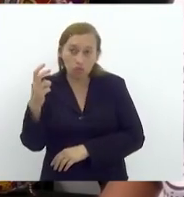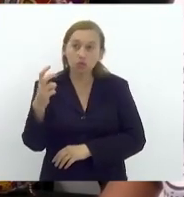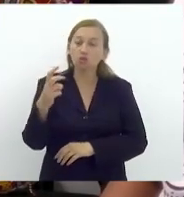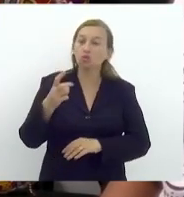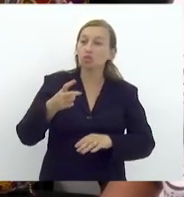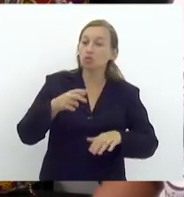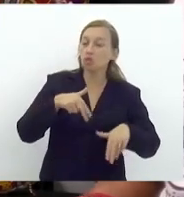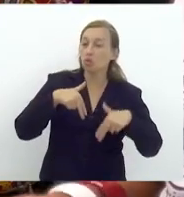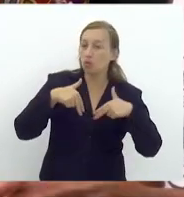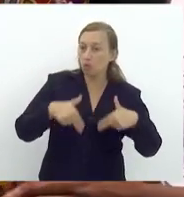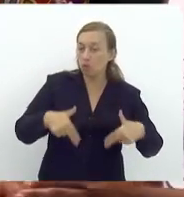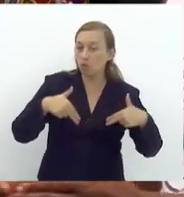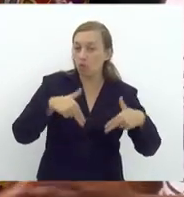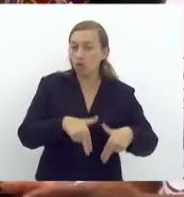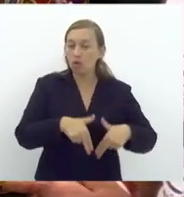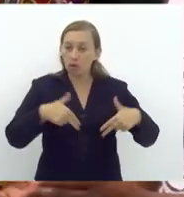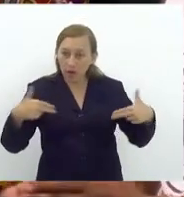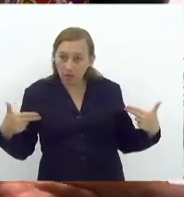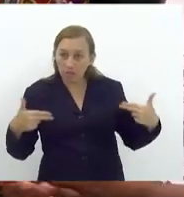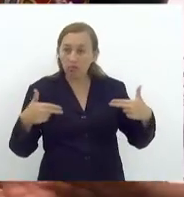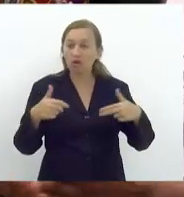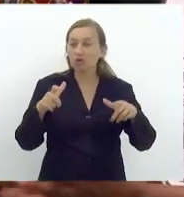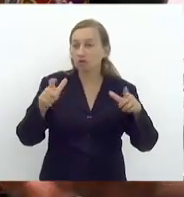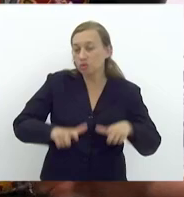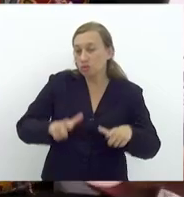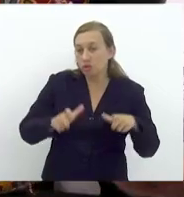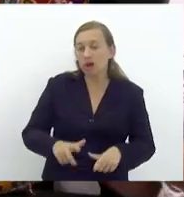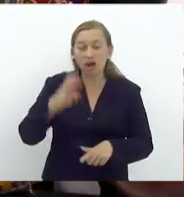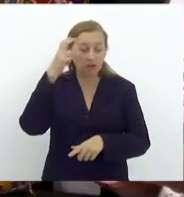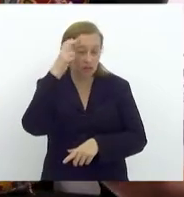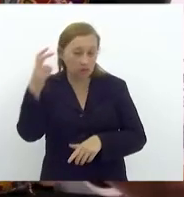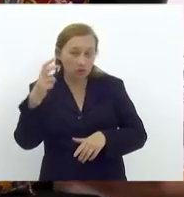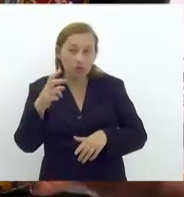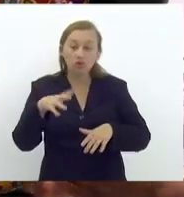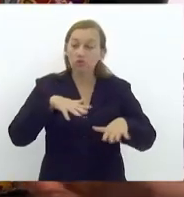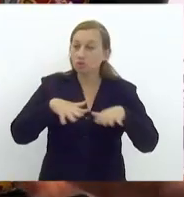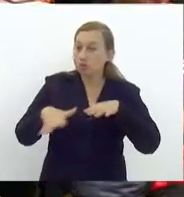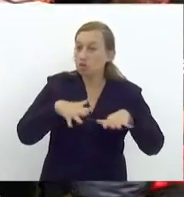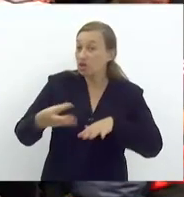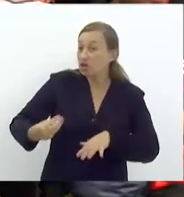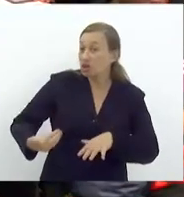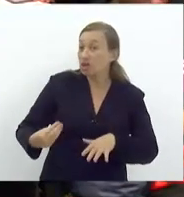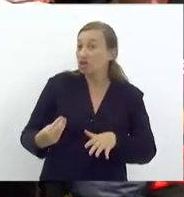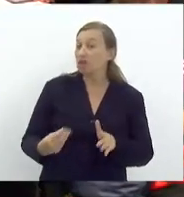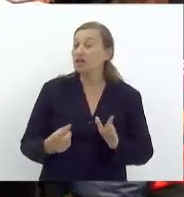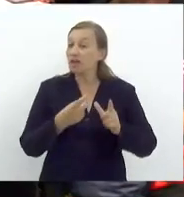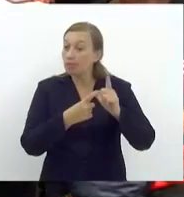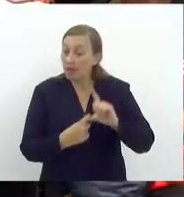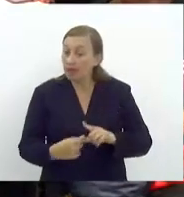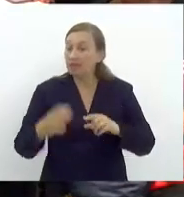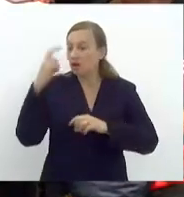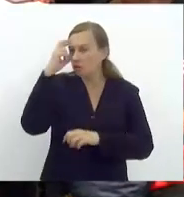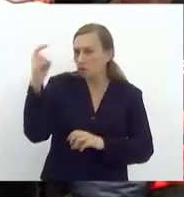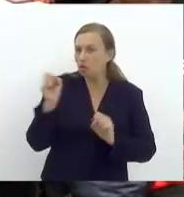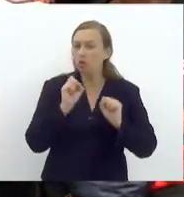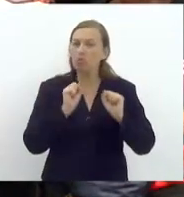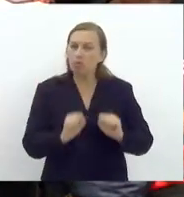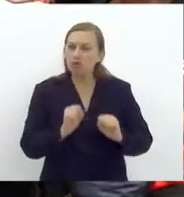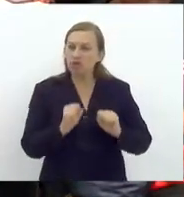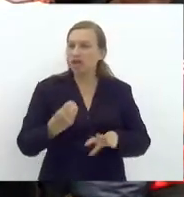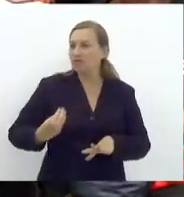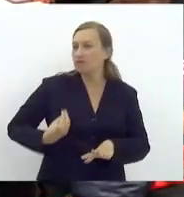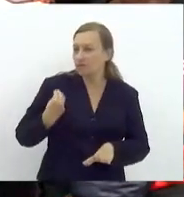no hip hop a manutenção dos espaços culturais dos movimentos daqueles que vivem de Cultura né poder viver